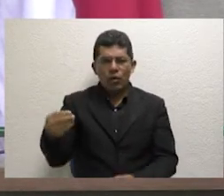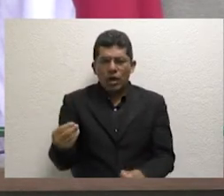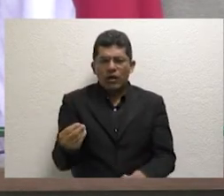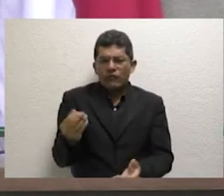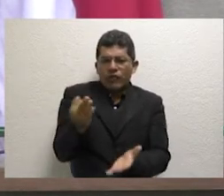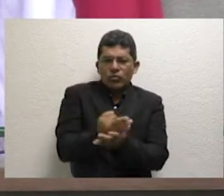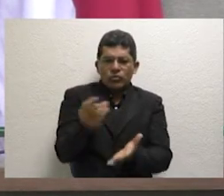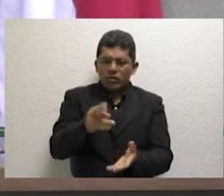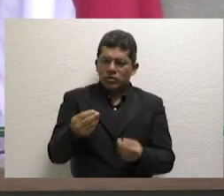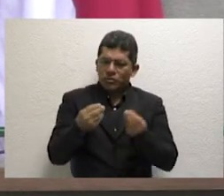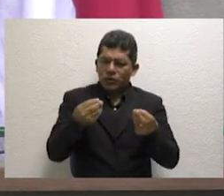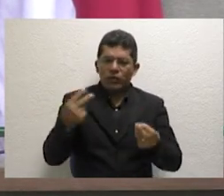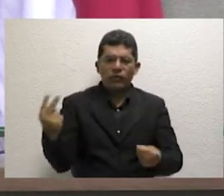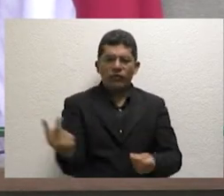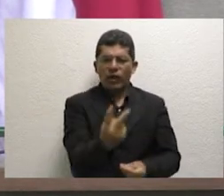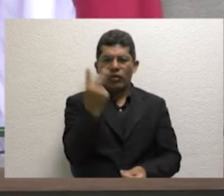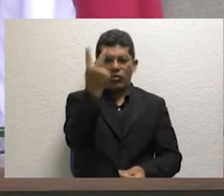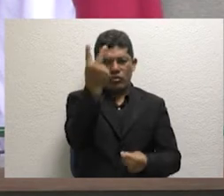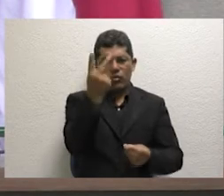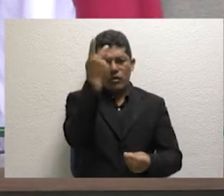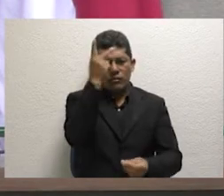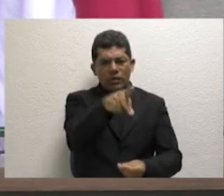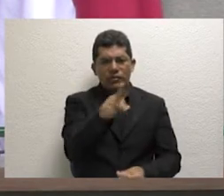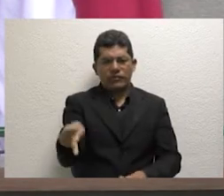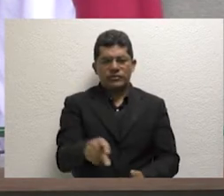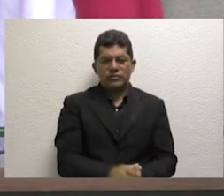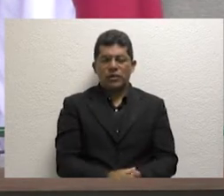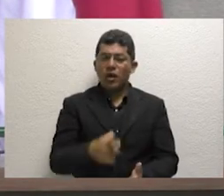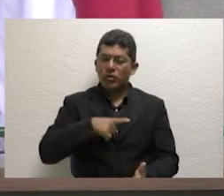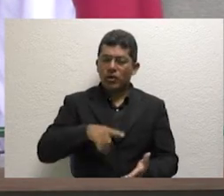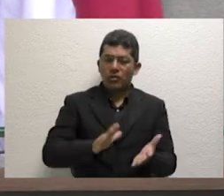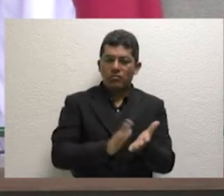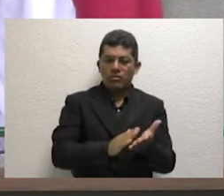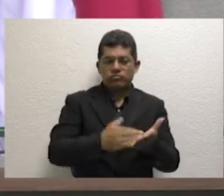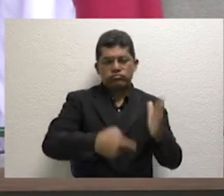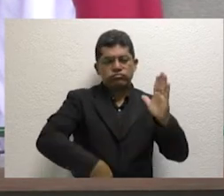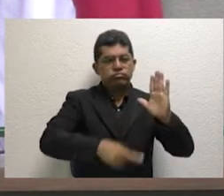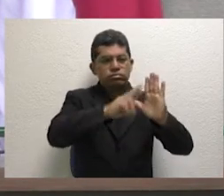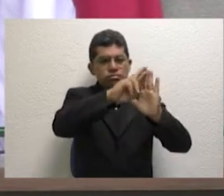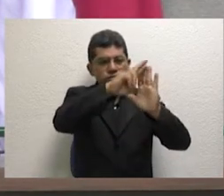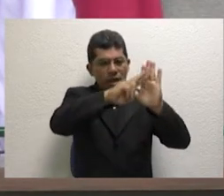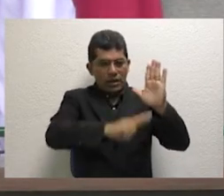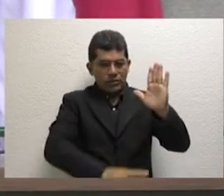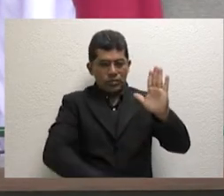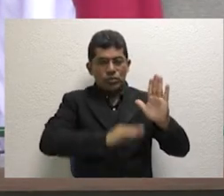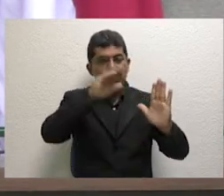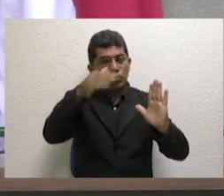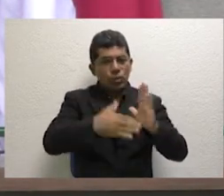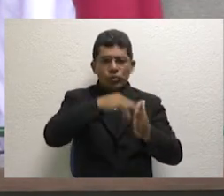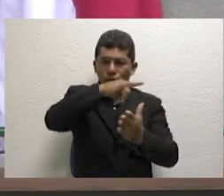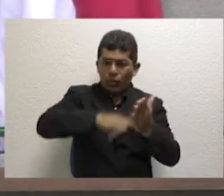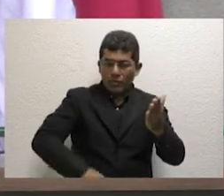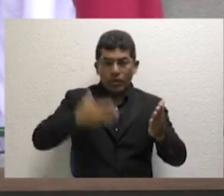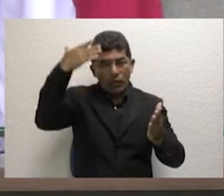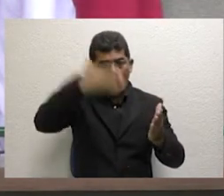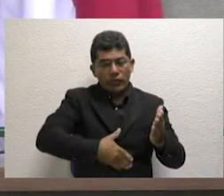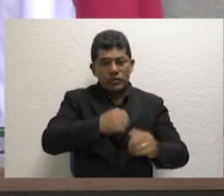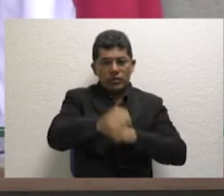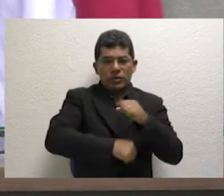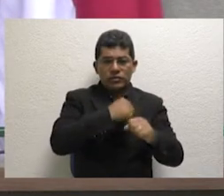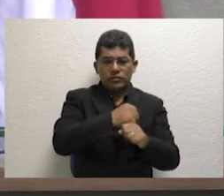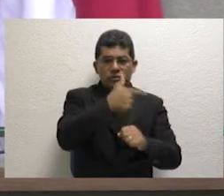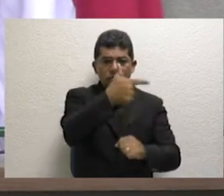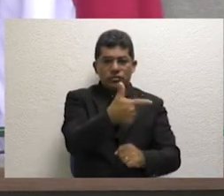professores eu tenho aqui em mãos todo o relatório tá concernente a 2017